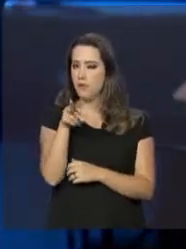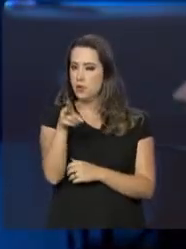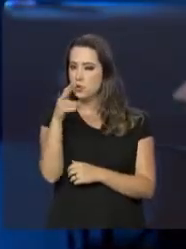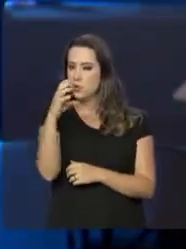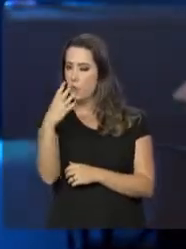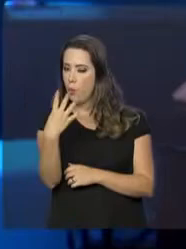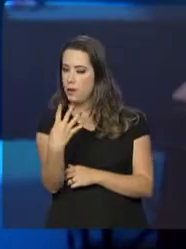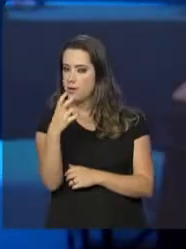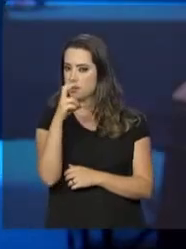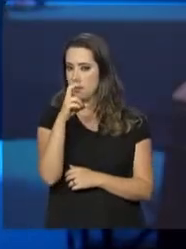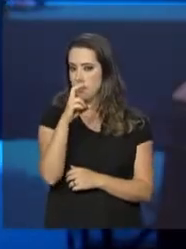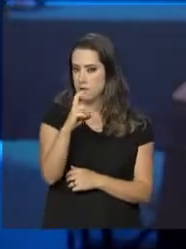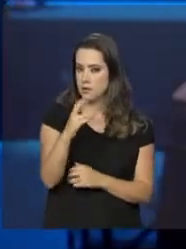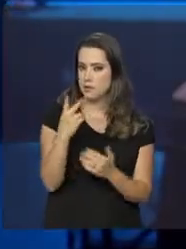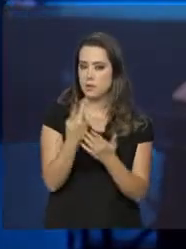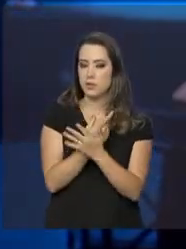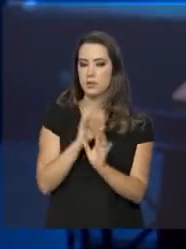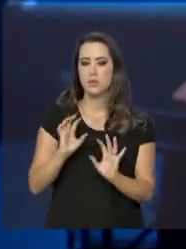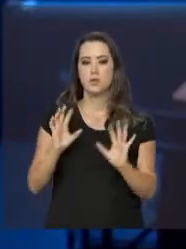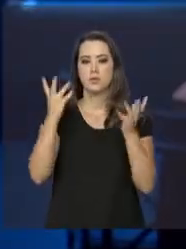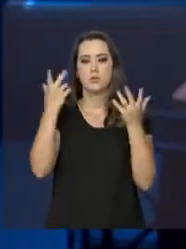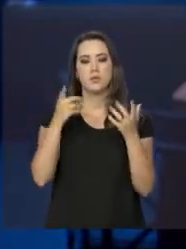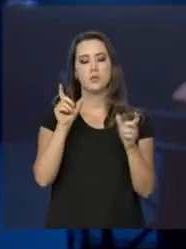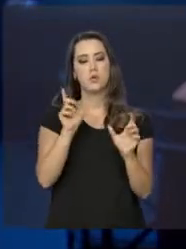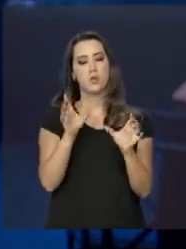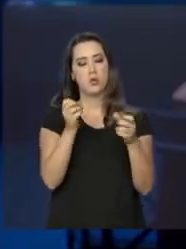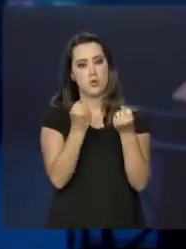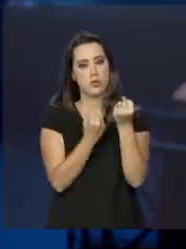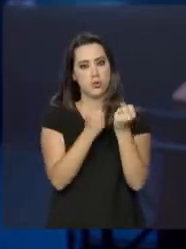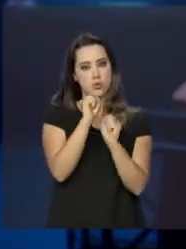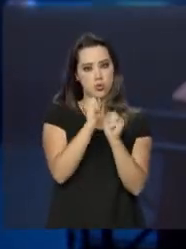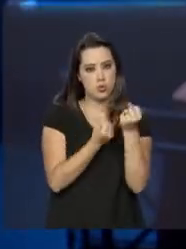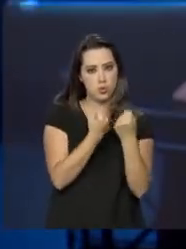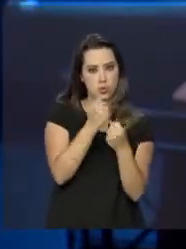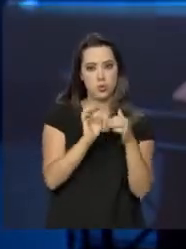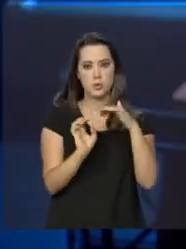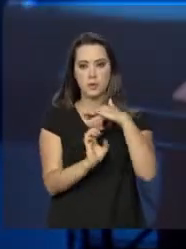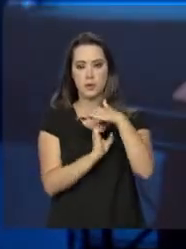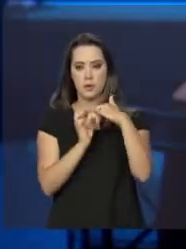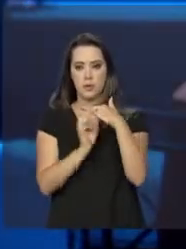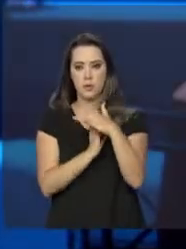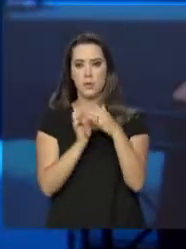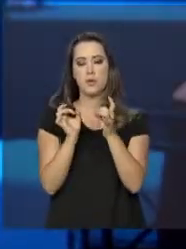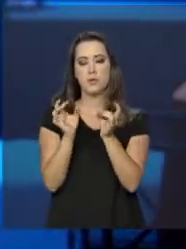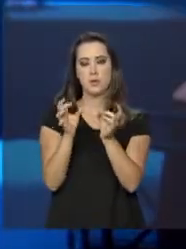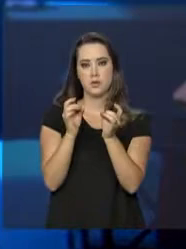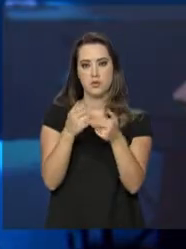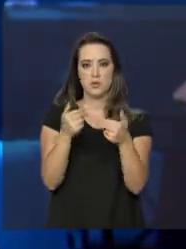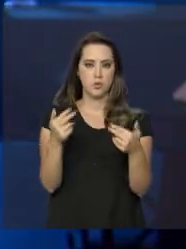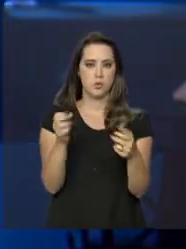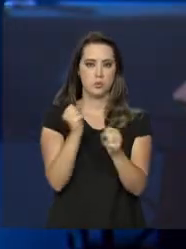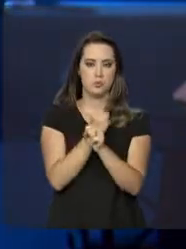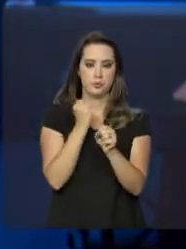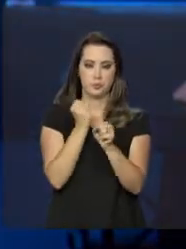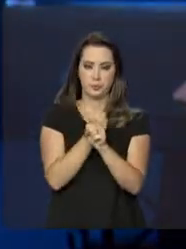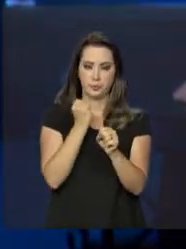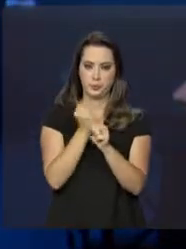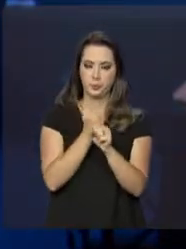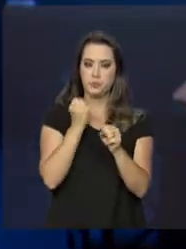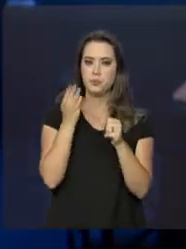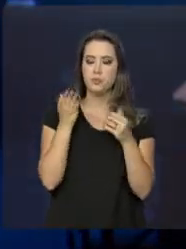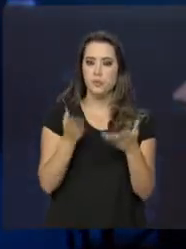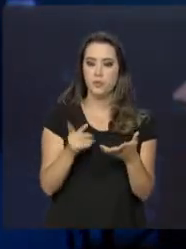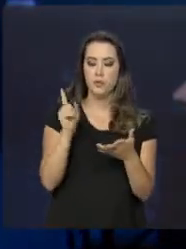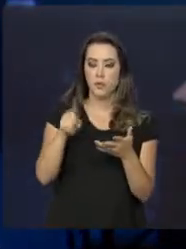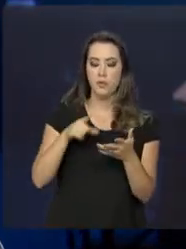acontece a cerimônia de premiação dos fabricantes e atacadistas de material de construção o setor de varejo de material de